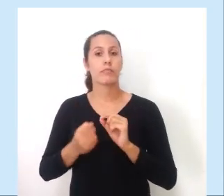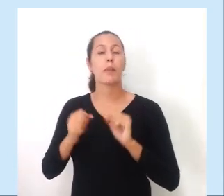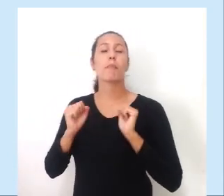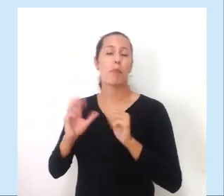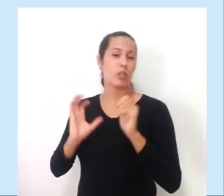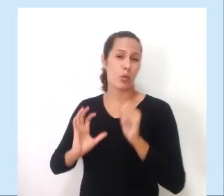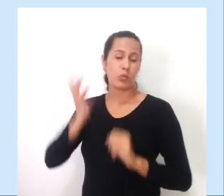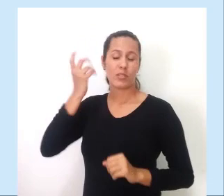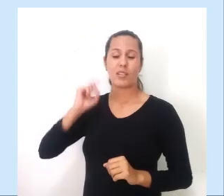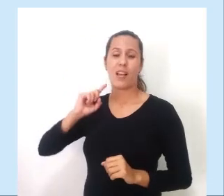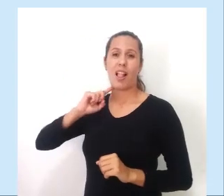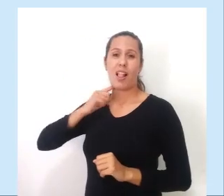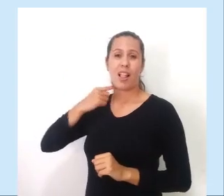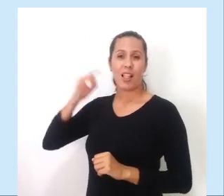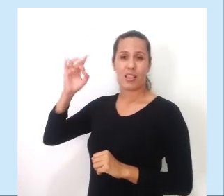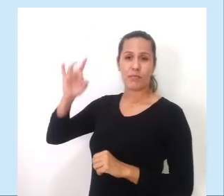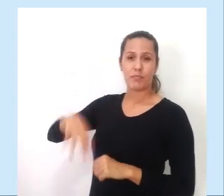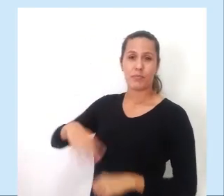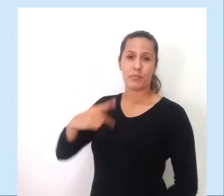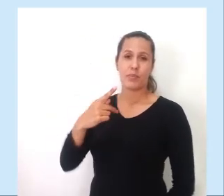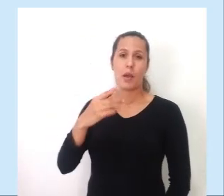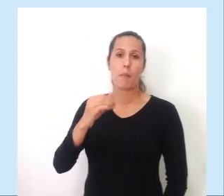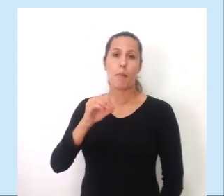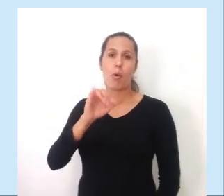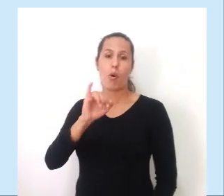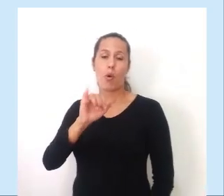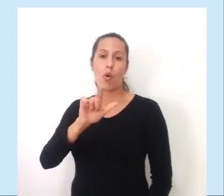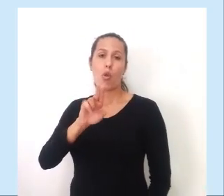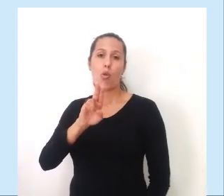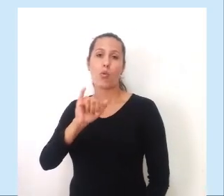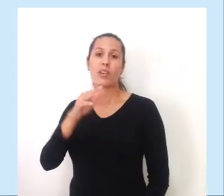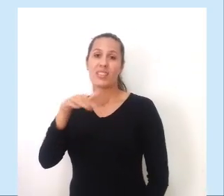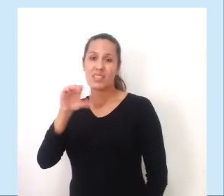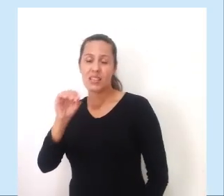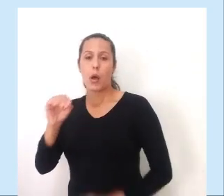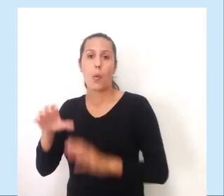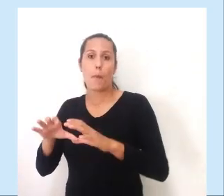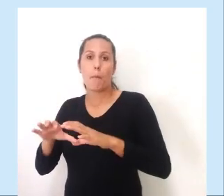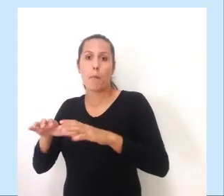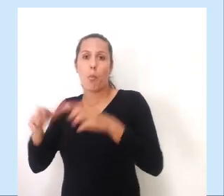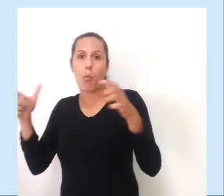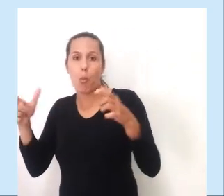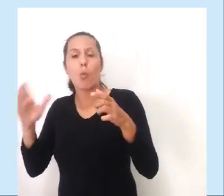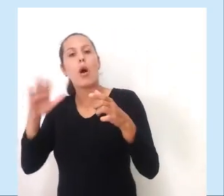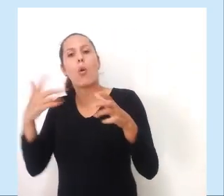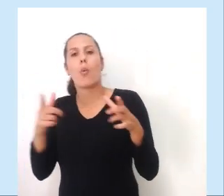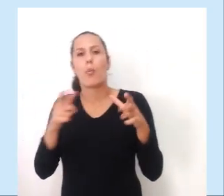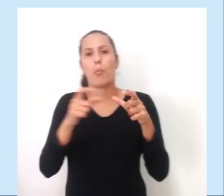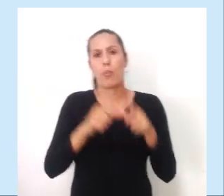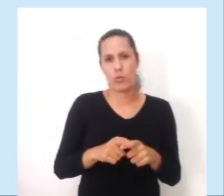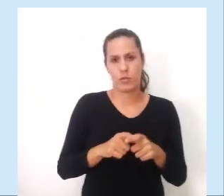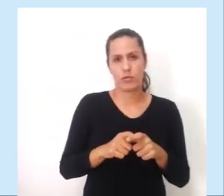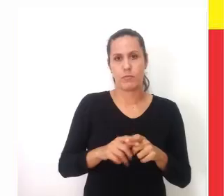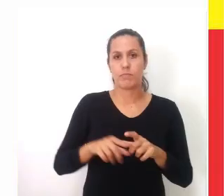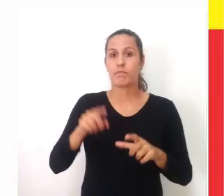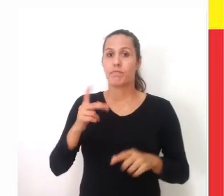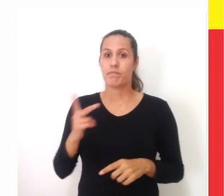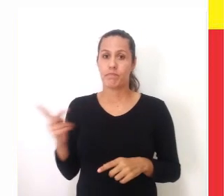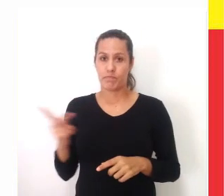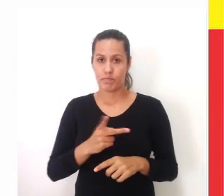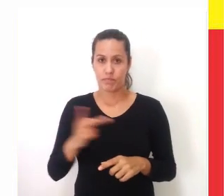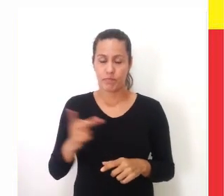muita poluição ou pouca poluição. E essas fontes, elas são classificadas